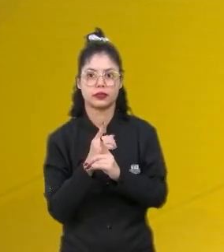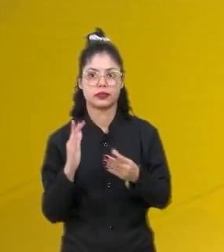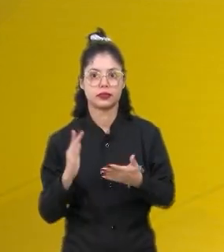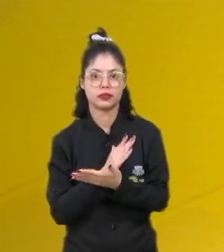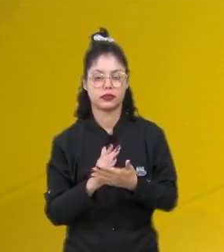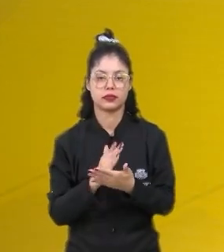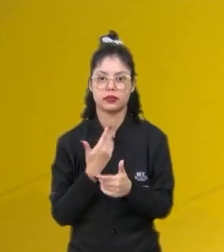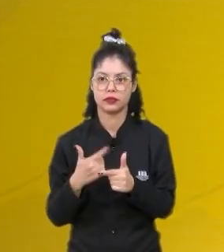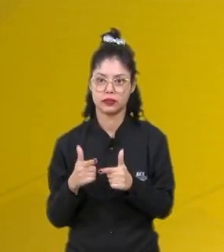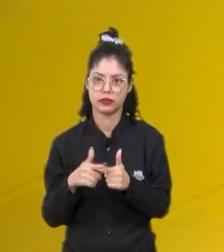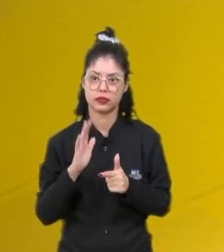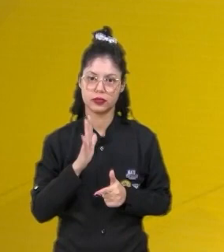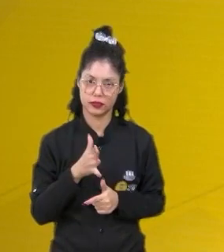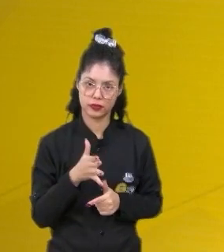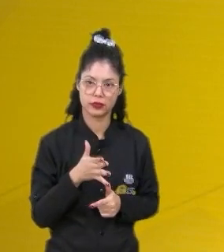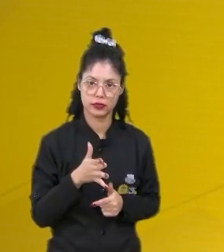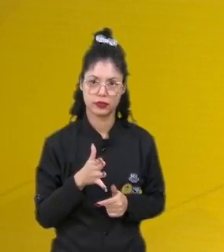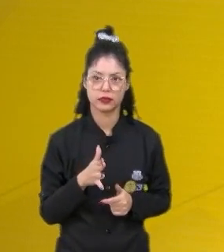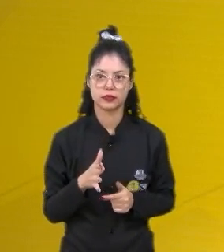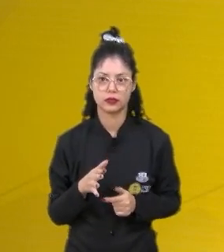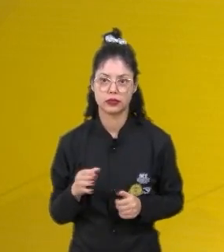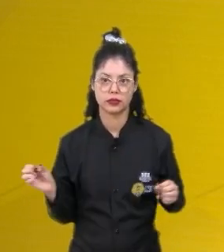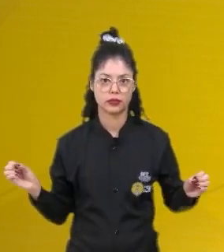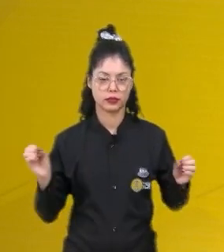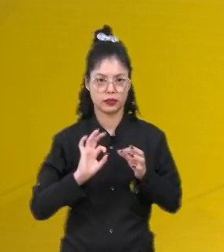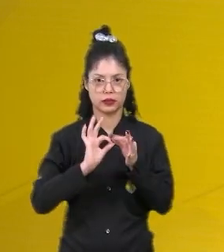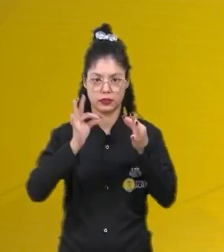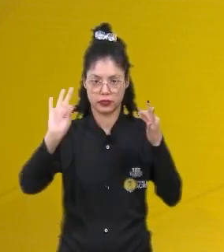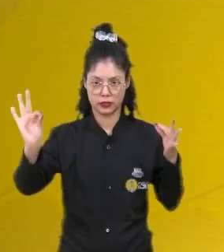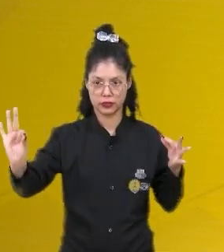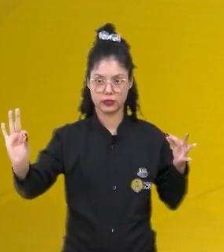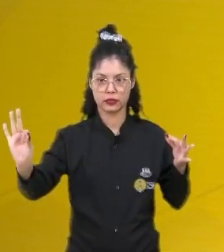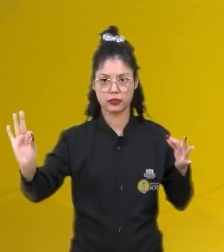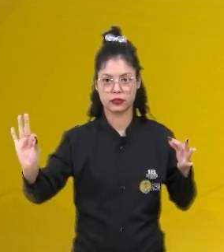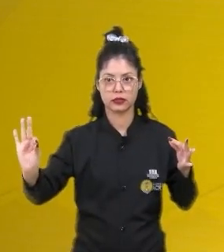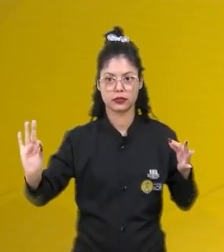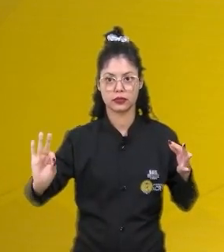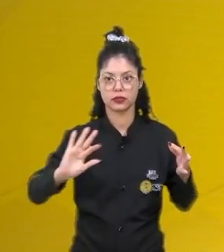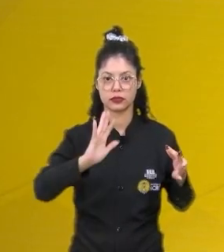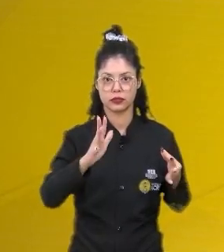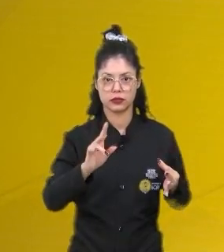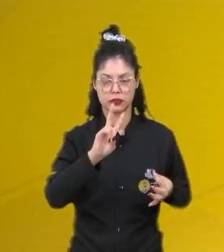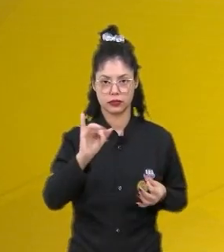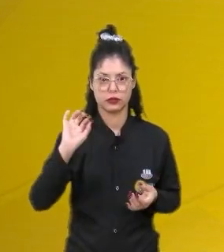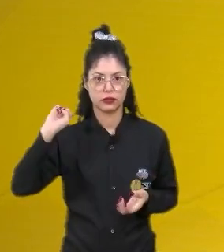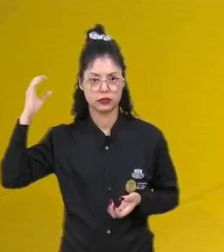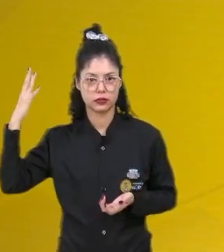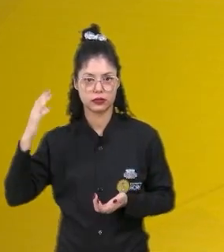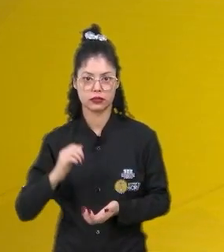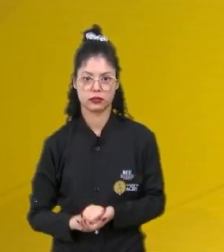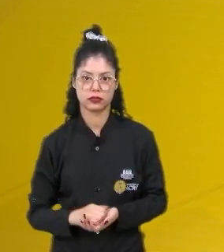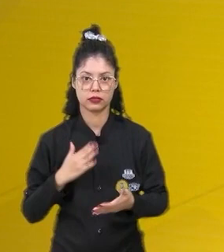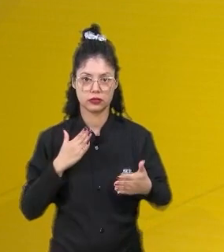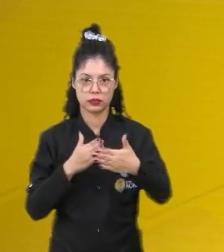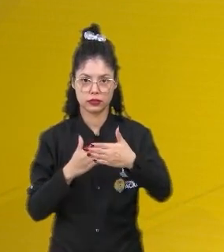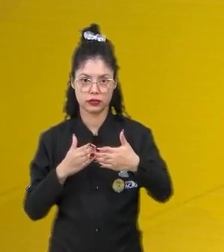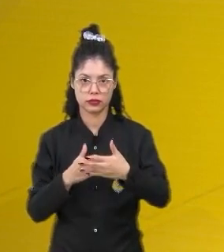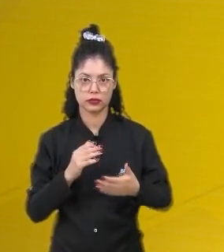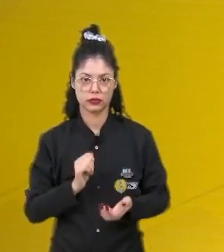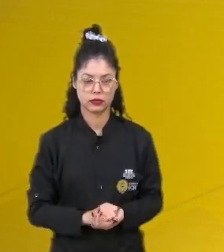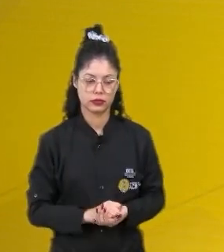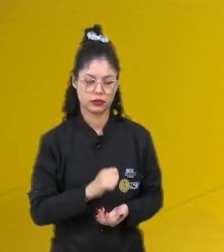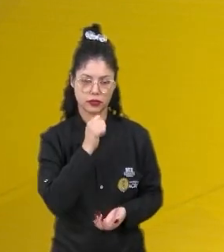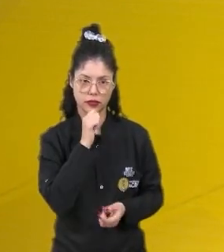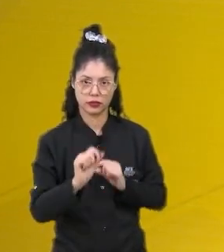alguma situação, já que o som ele se dá de maneira longitudinal, né? Vai acontecer a chamada interferência. Professor, então o